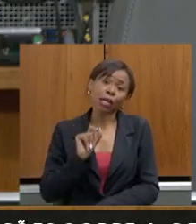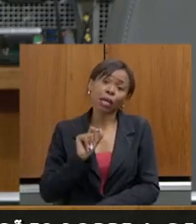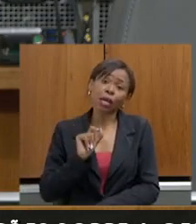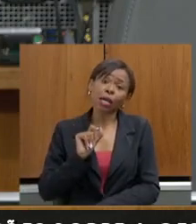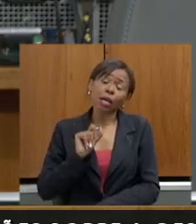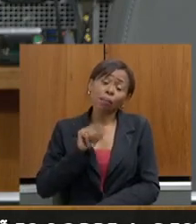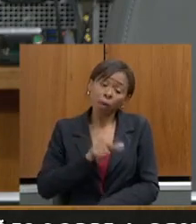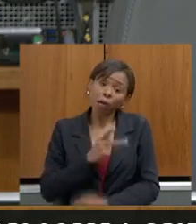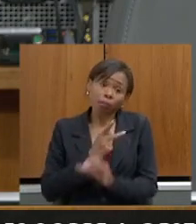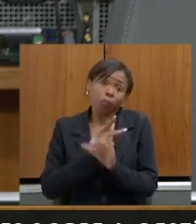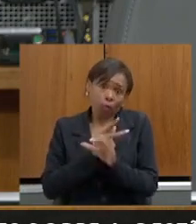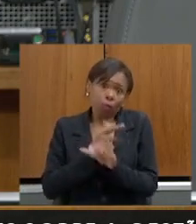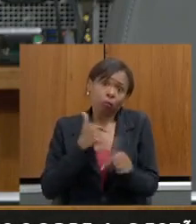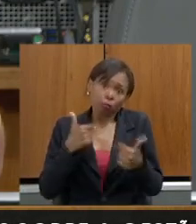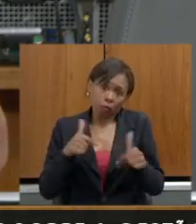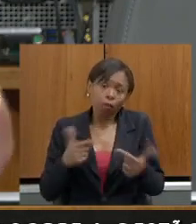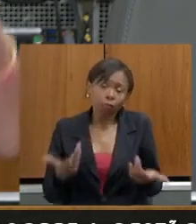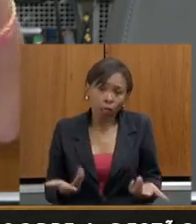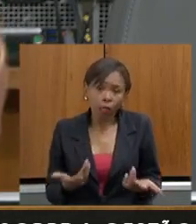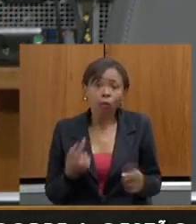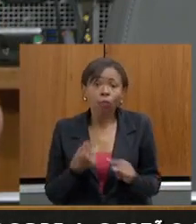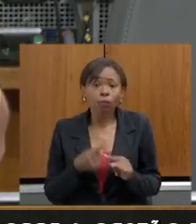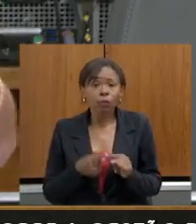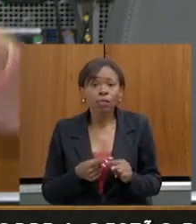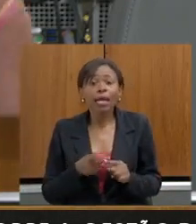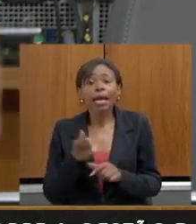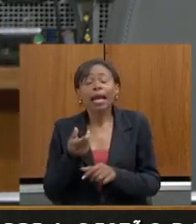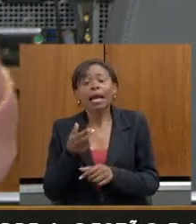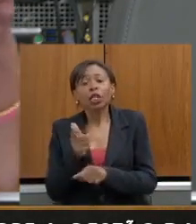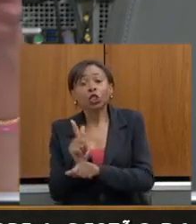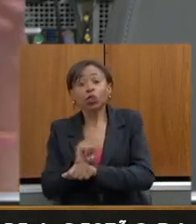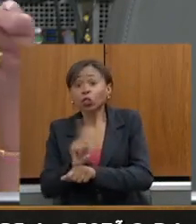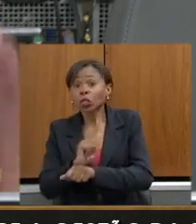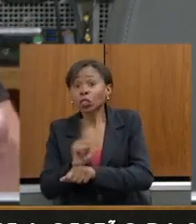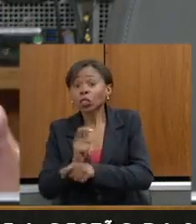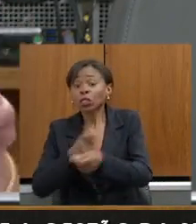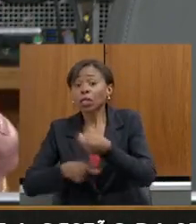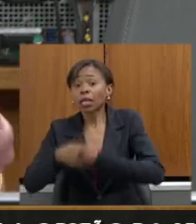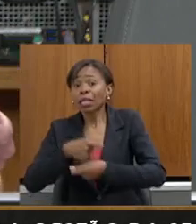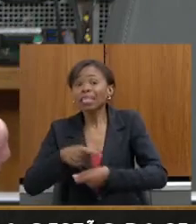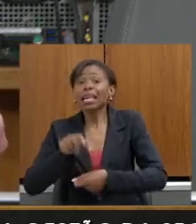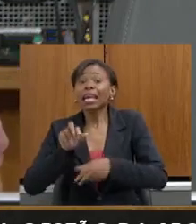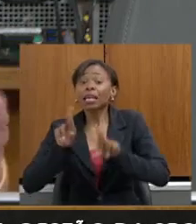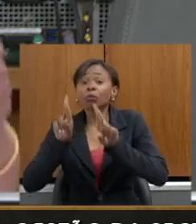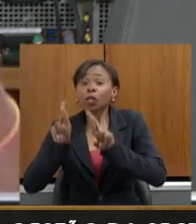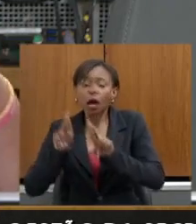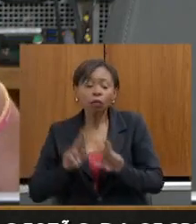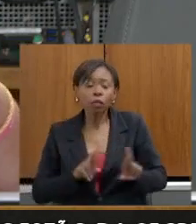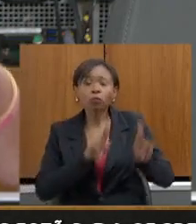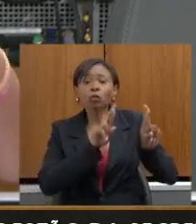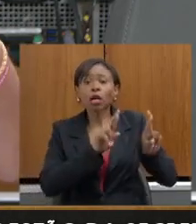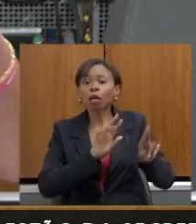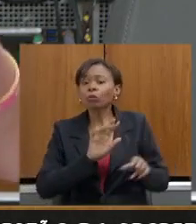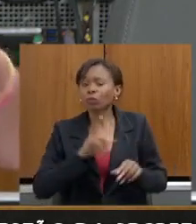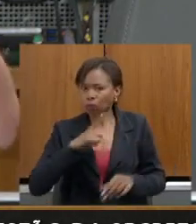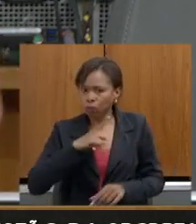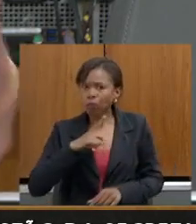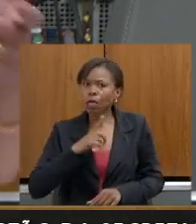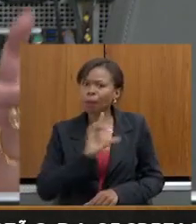instituição e que essas iniciativas era são gerenciadas tem um responsável por cada uma e